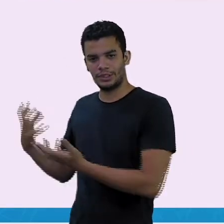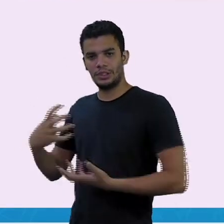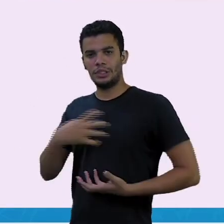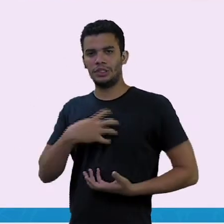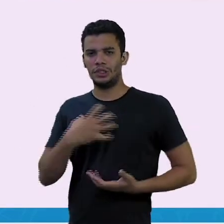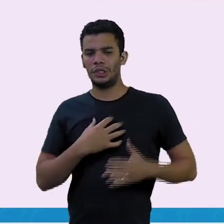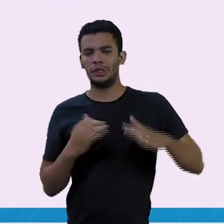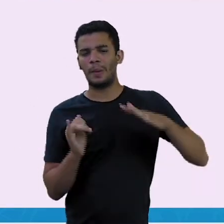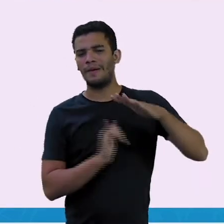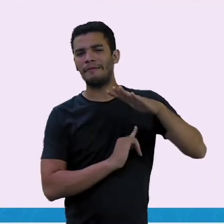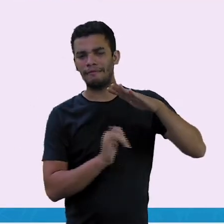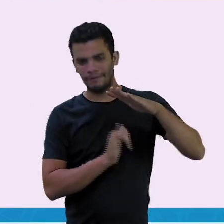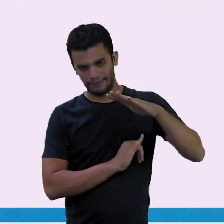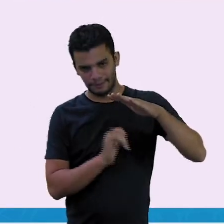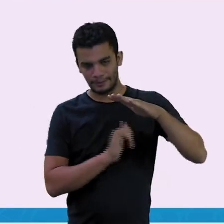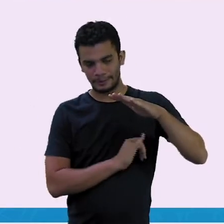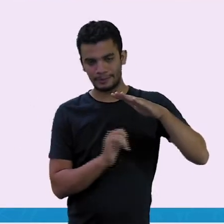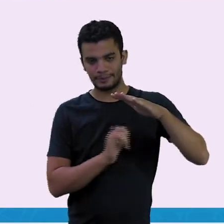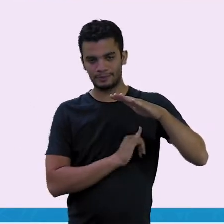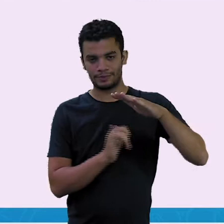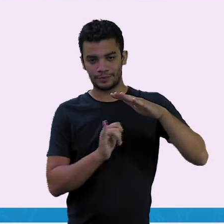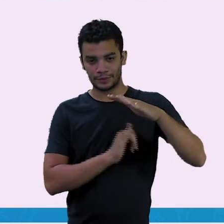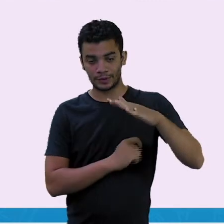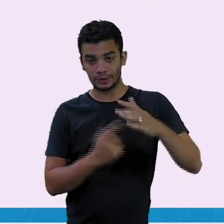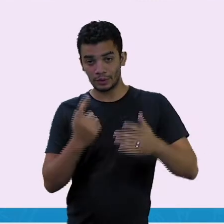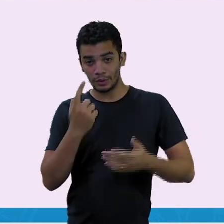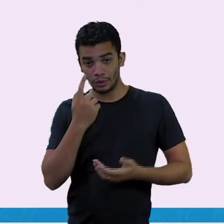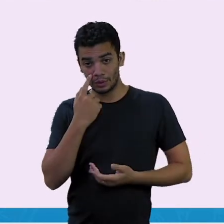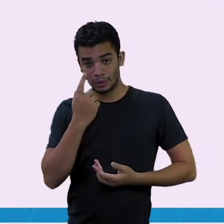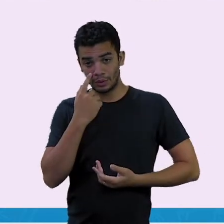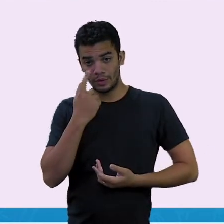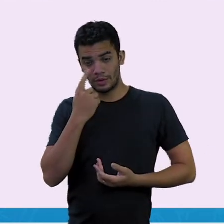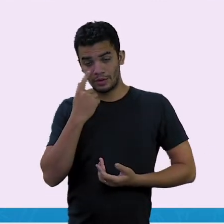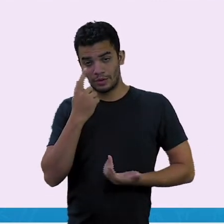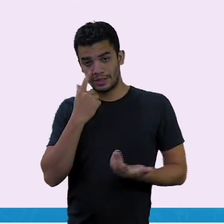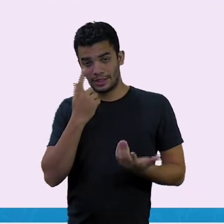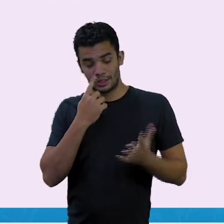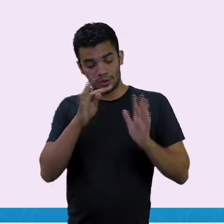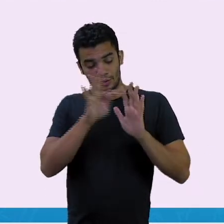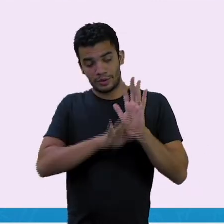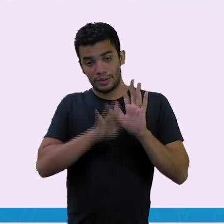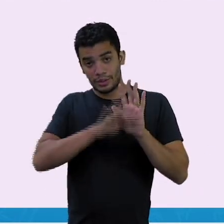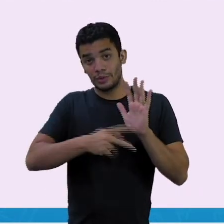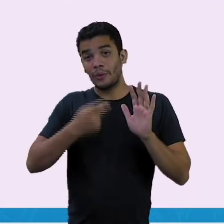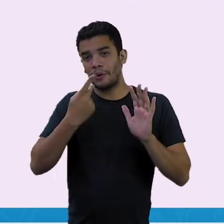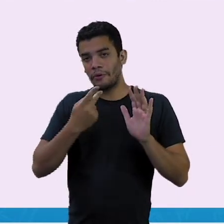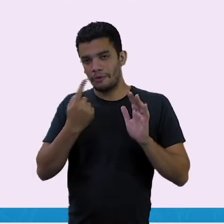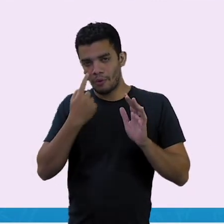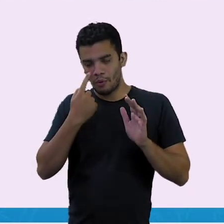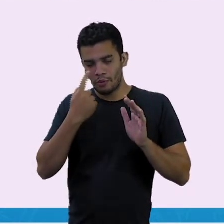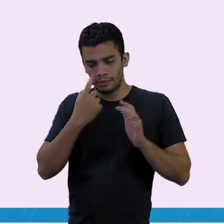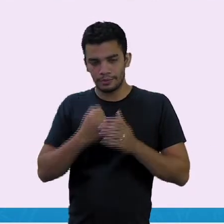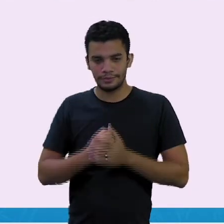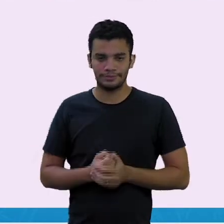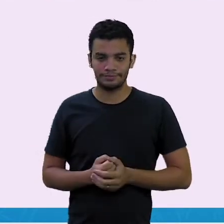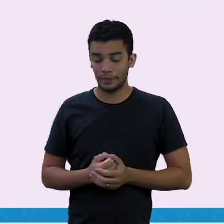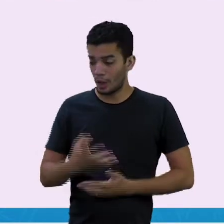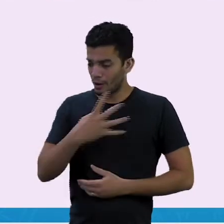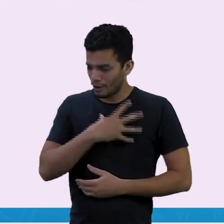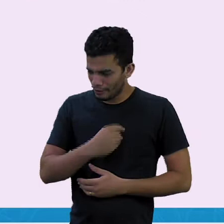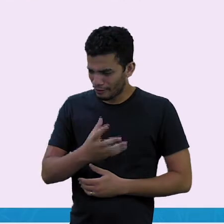que eu deixo em casa quando vou sair. Olha, e o conteúdo desse bilhete é o seguinte, diz assim: